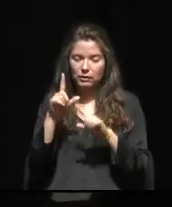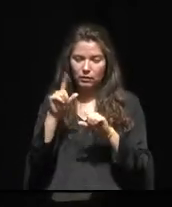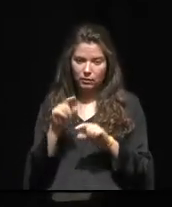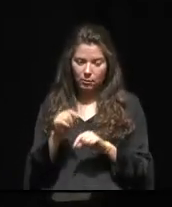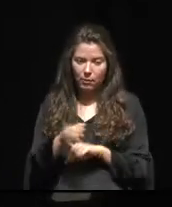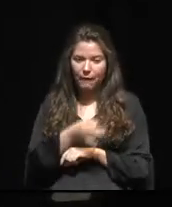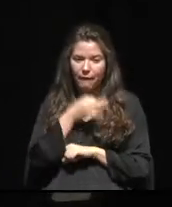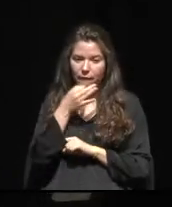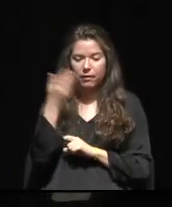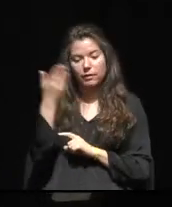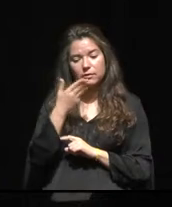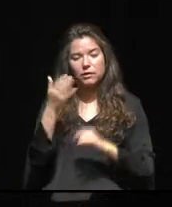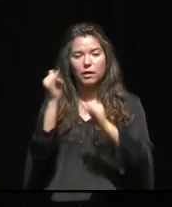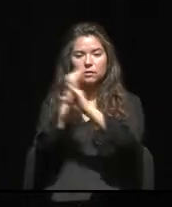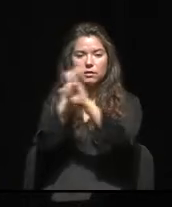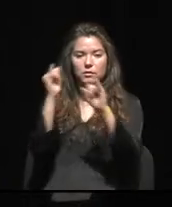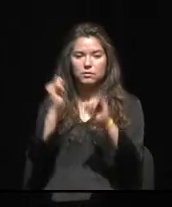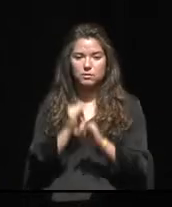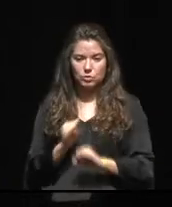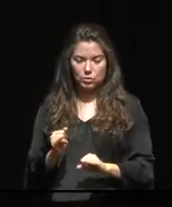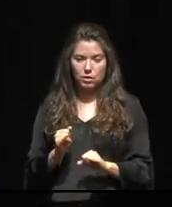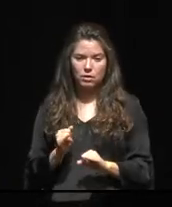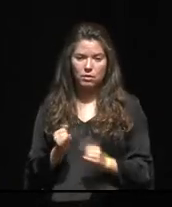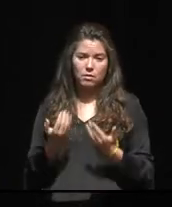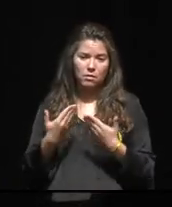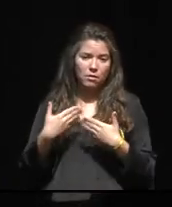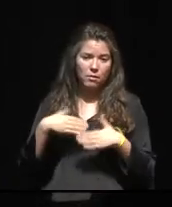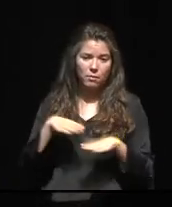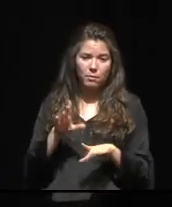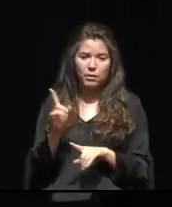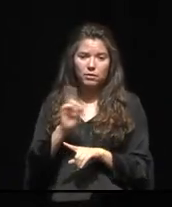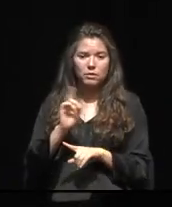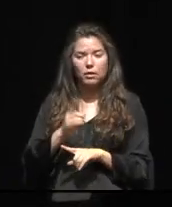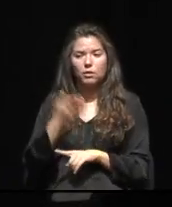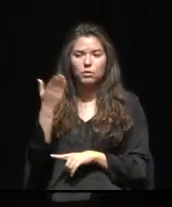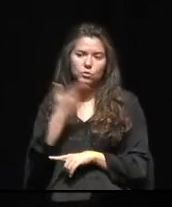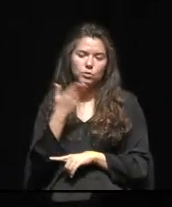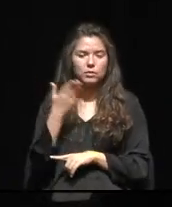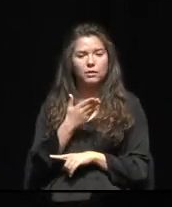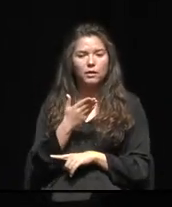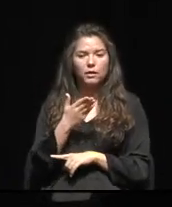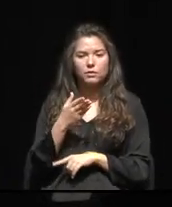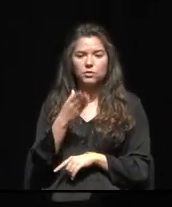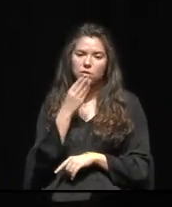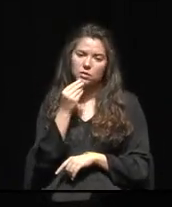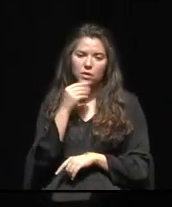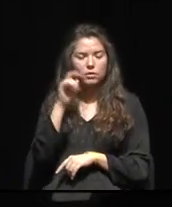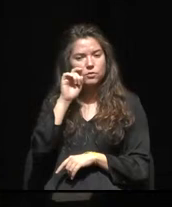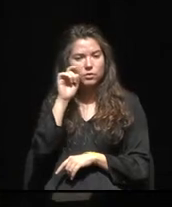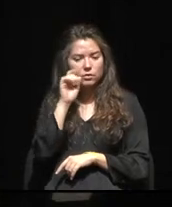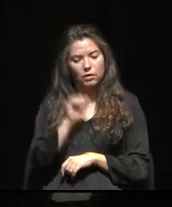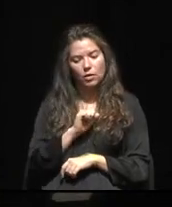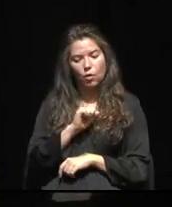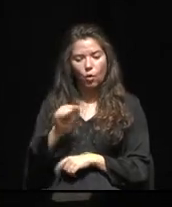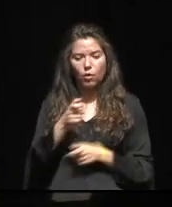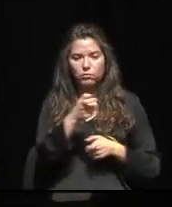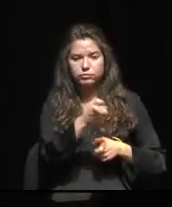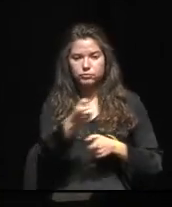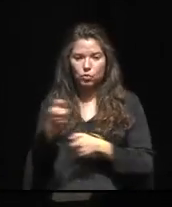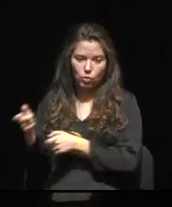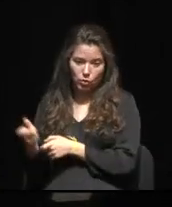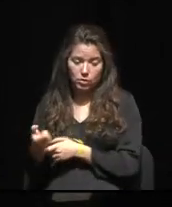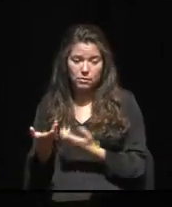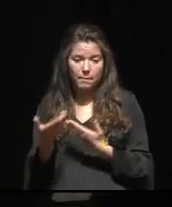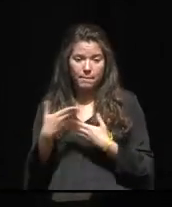a falar em direito internacional mas não no direito de Israel defender-se e de combater o terrorismo